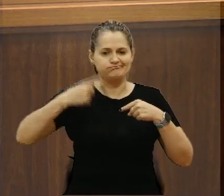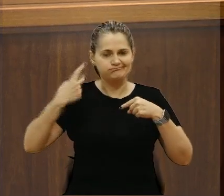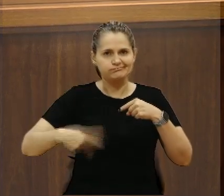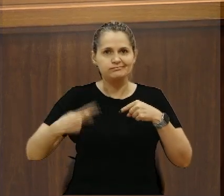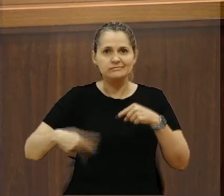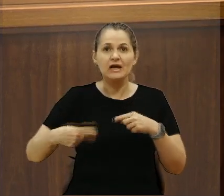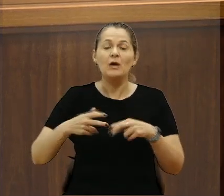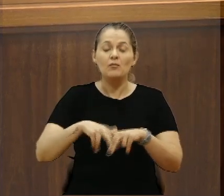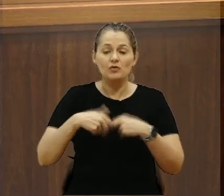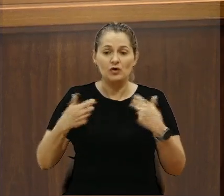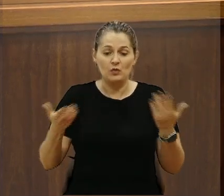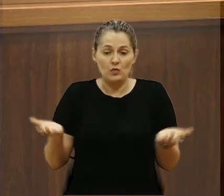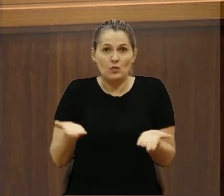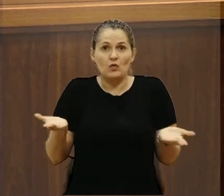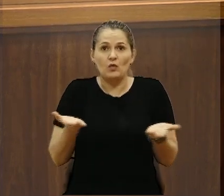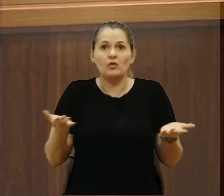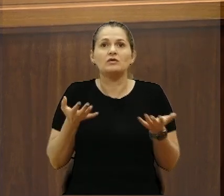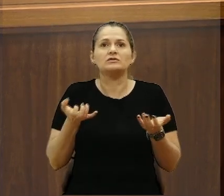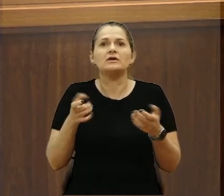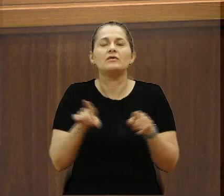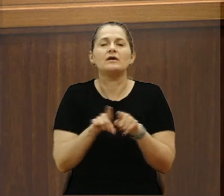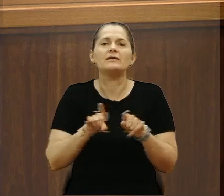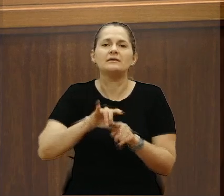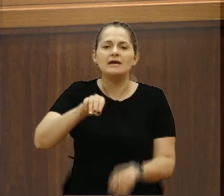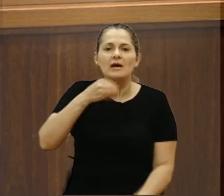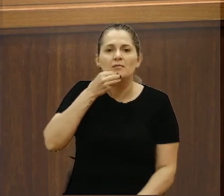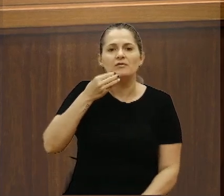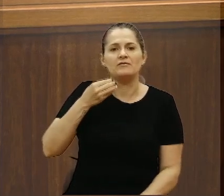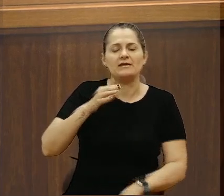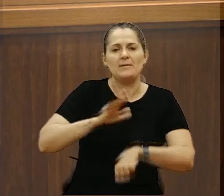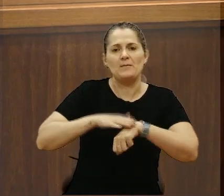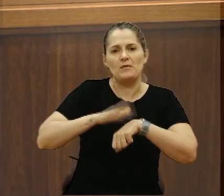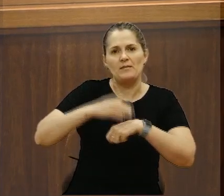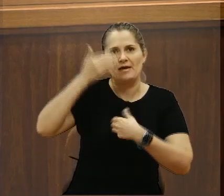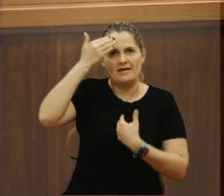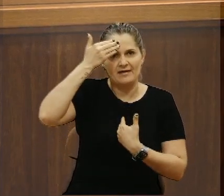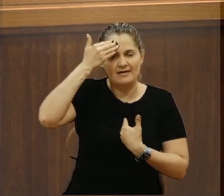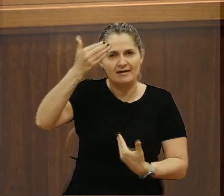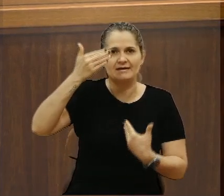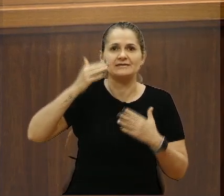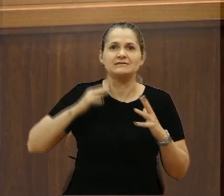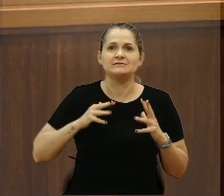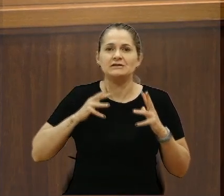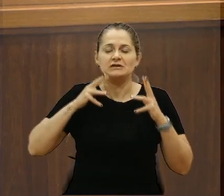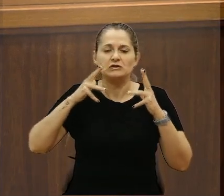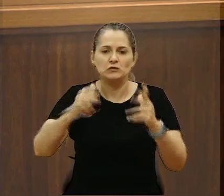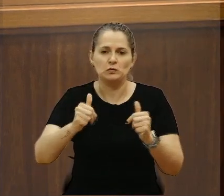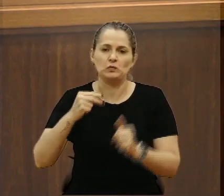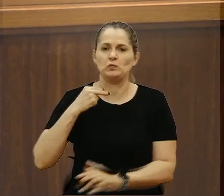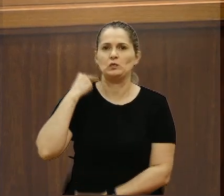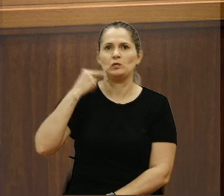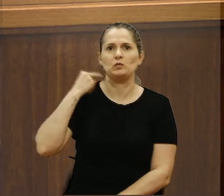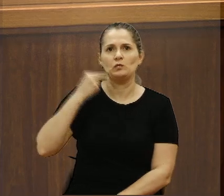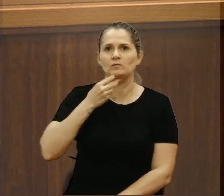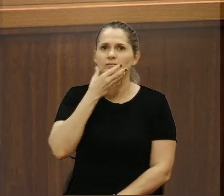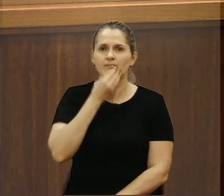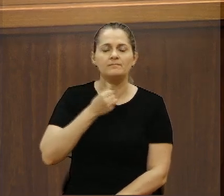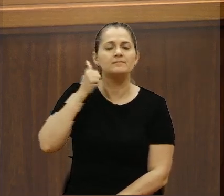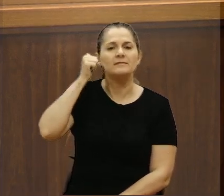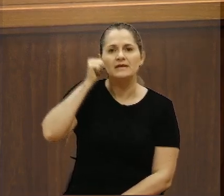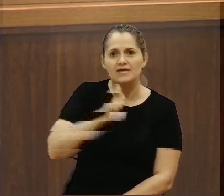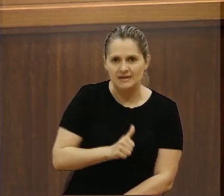que hoje eu quero também aproveitar esse momento para agradecer a todos os vereadores e a todas as